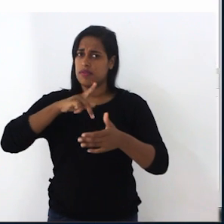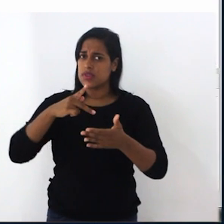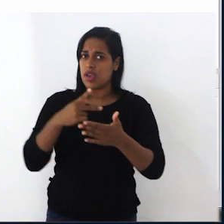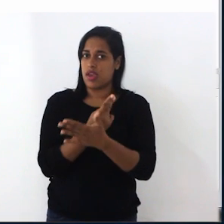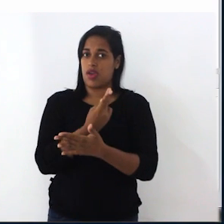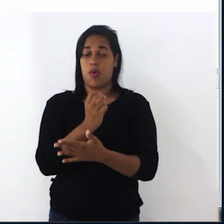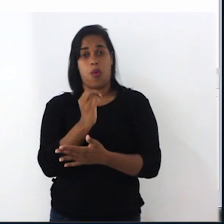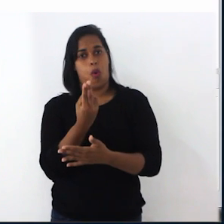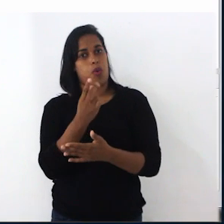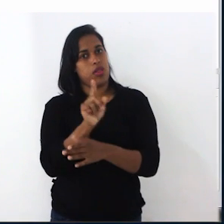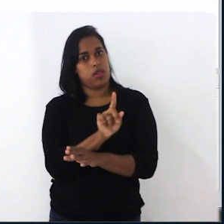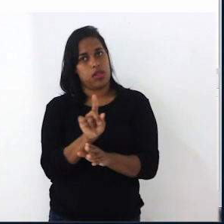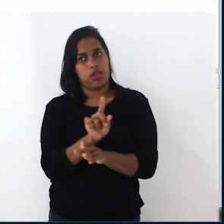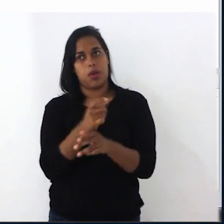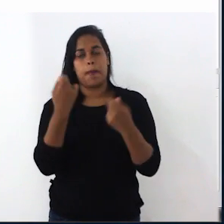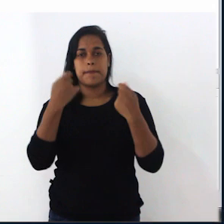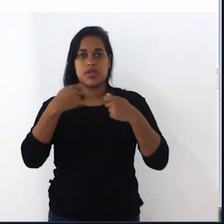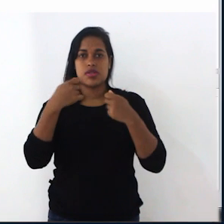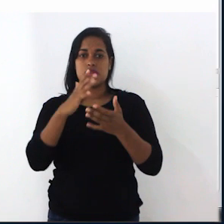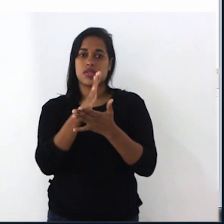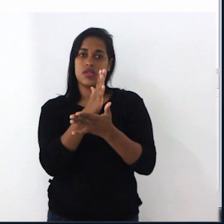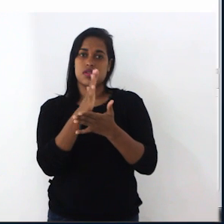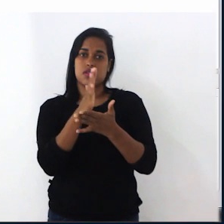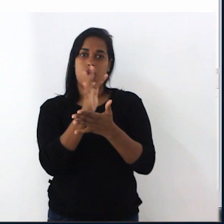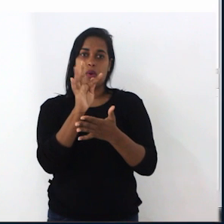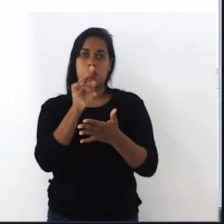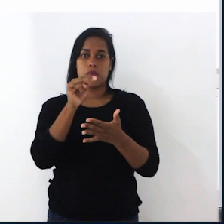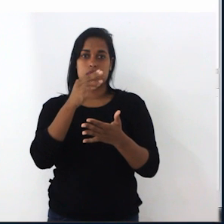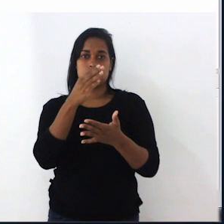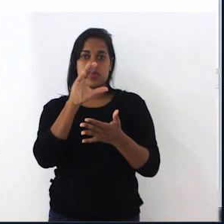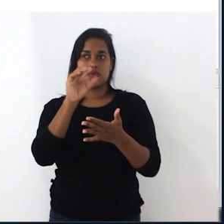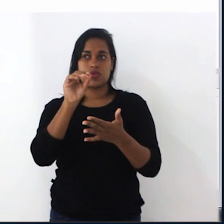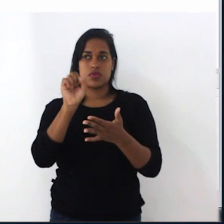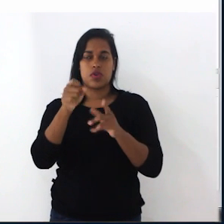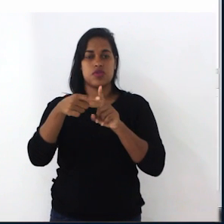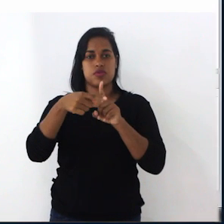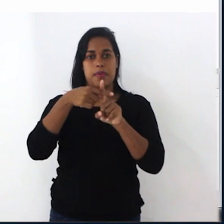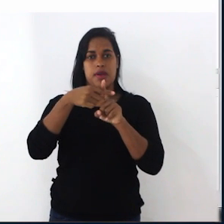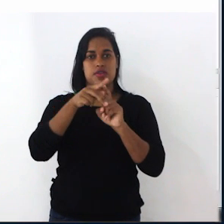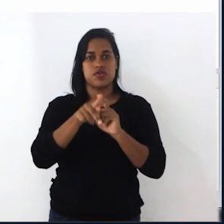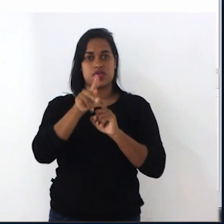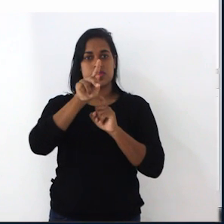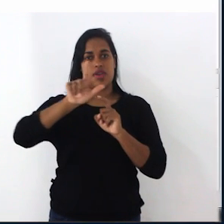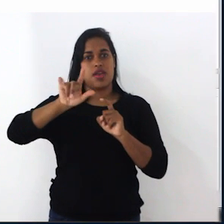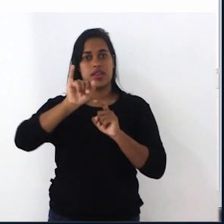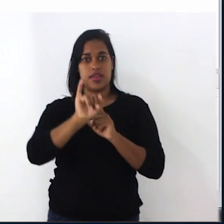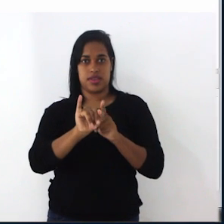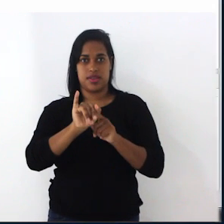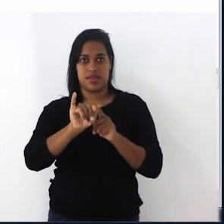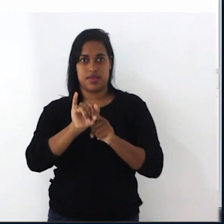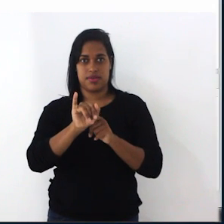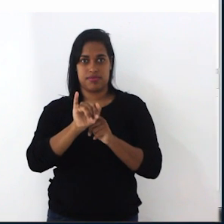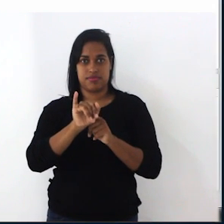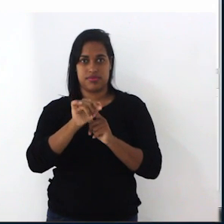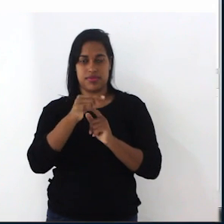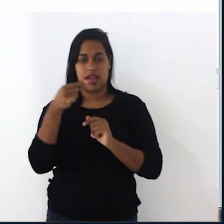algumas funções do MySQLi. Vamos colocar aqui MySQLi, underline,